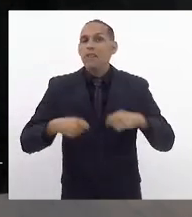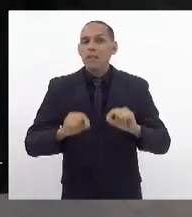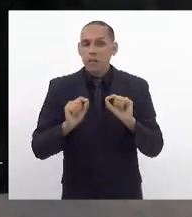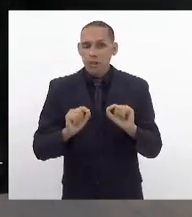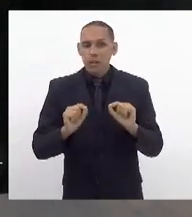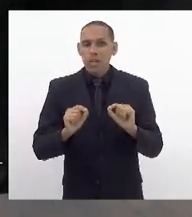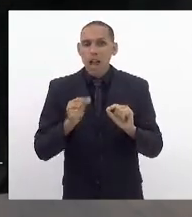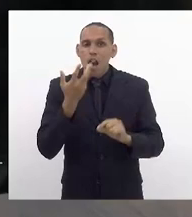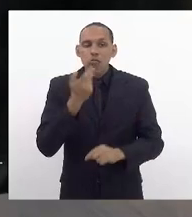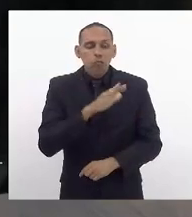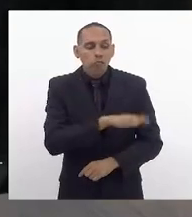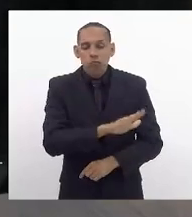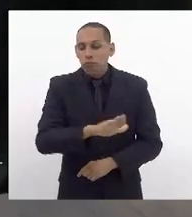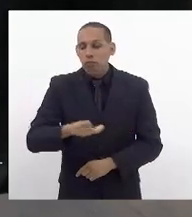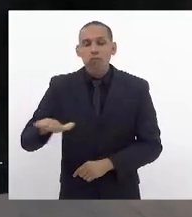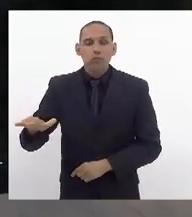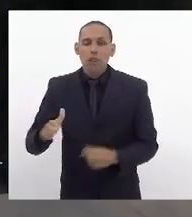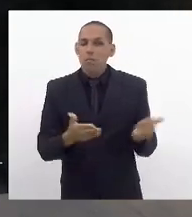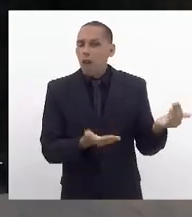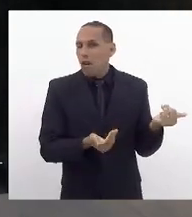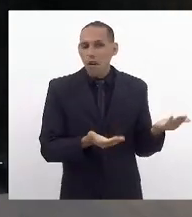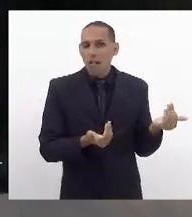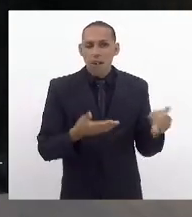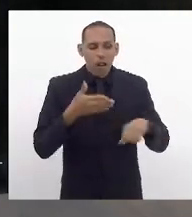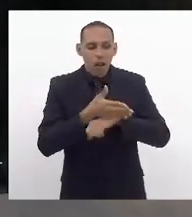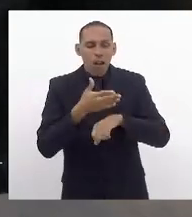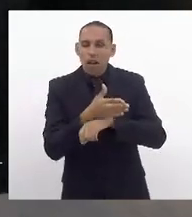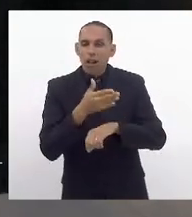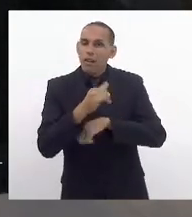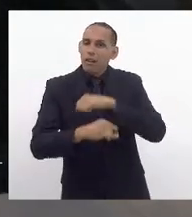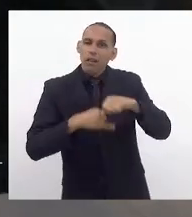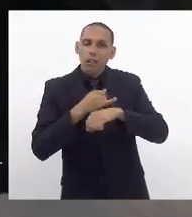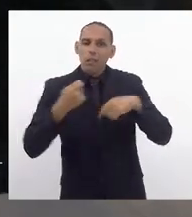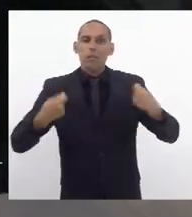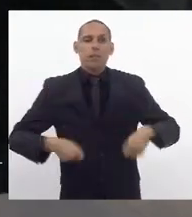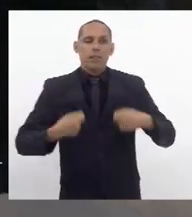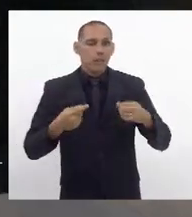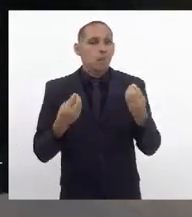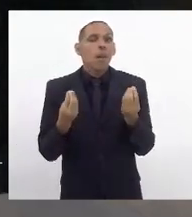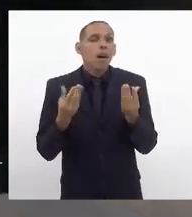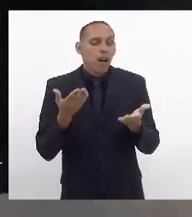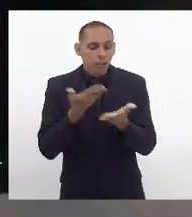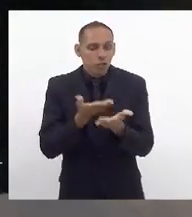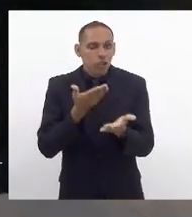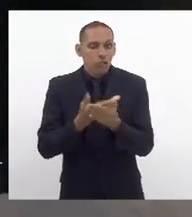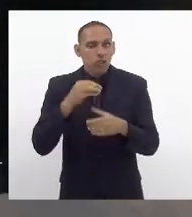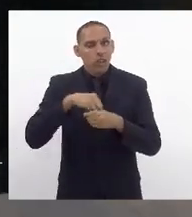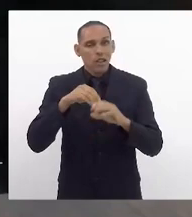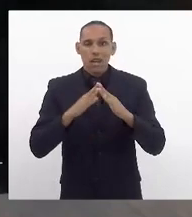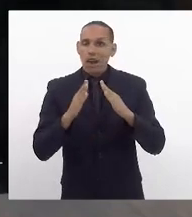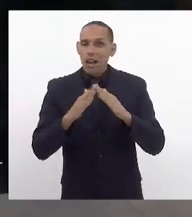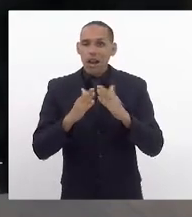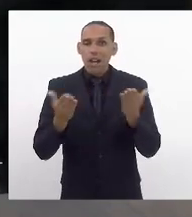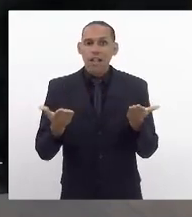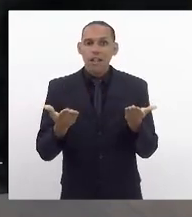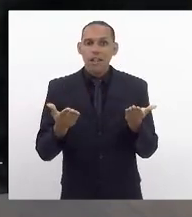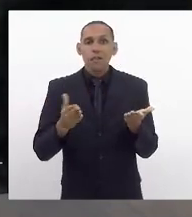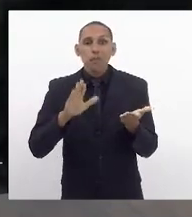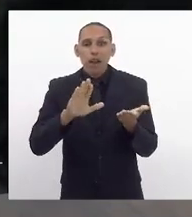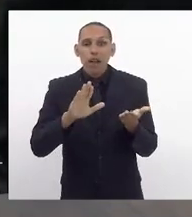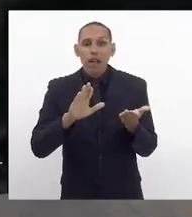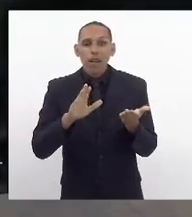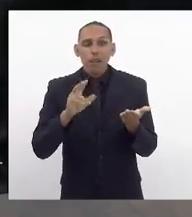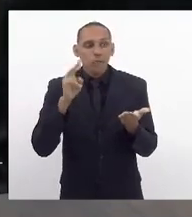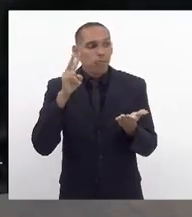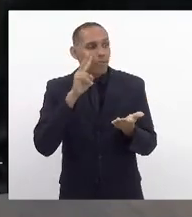nossas crianças, adolescentes, terem acesso à internet para poder estudar de casa. E foi completamente